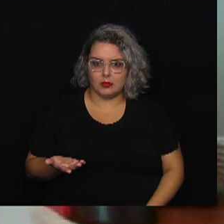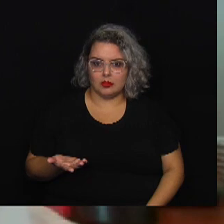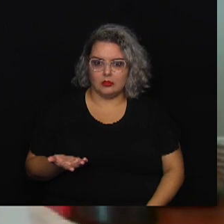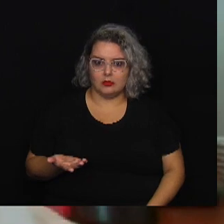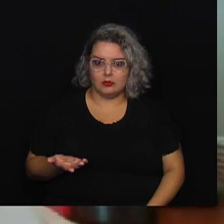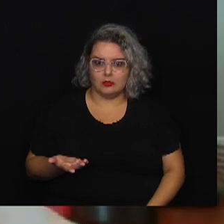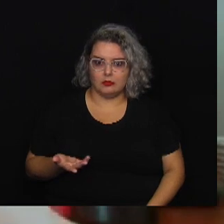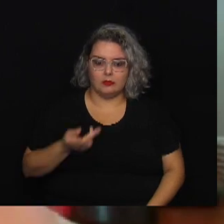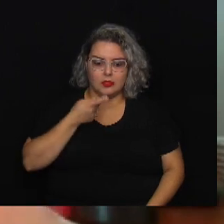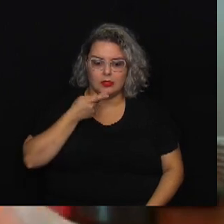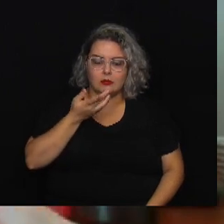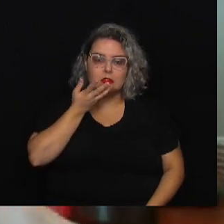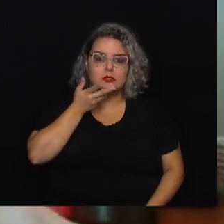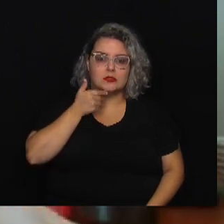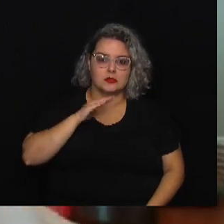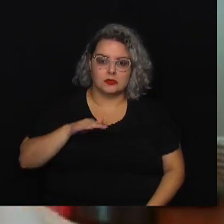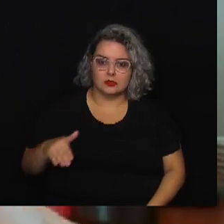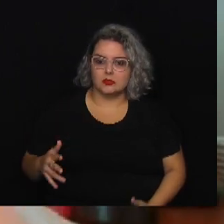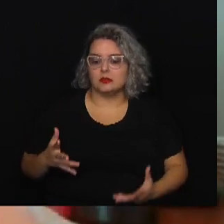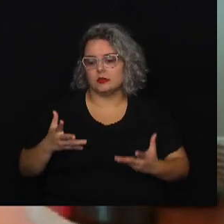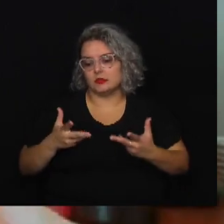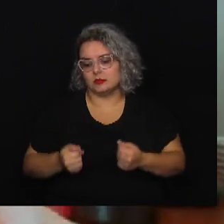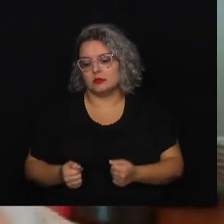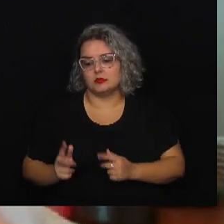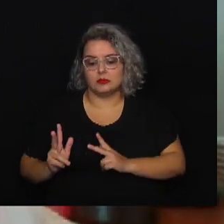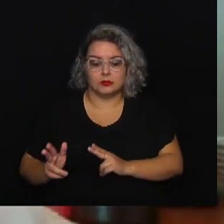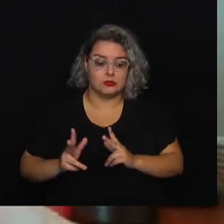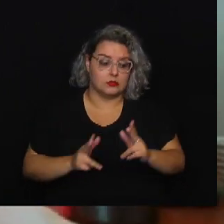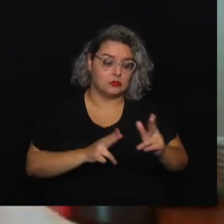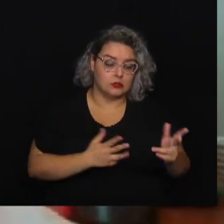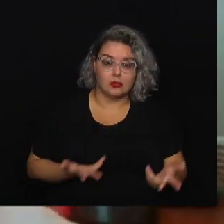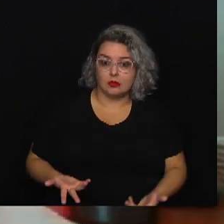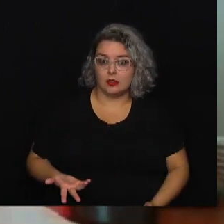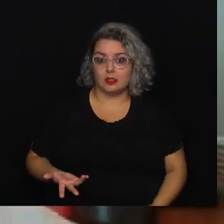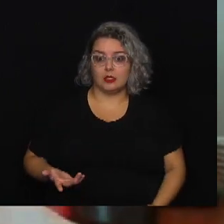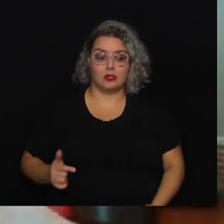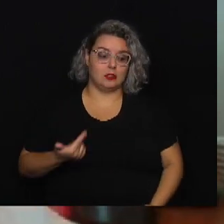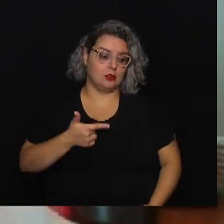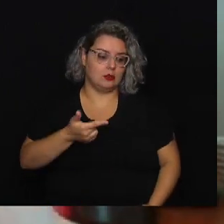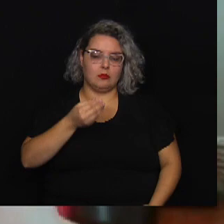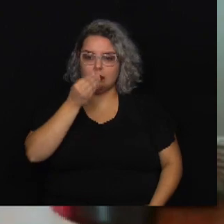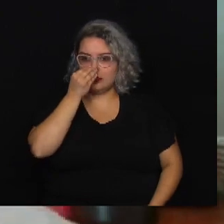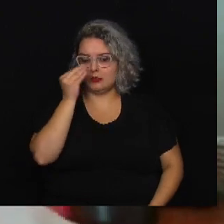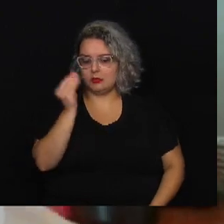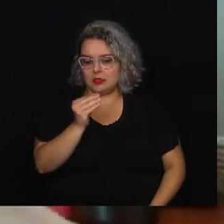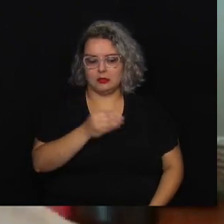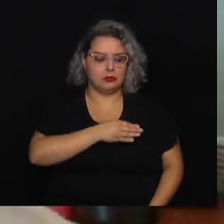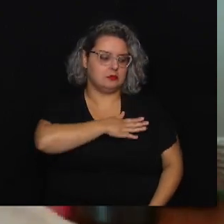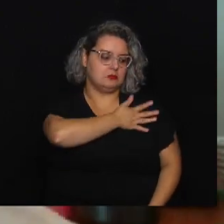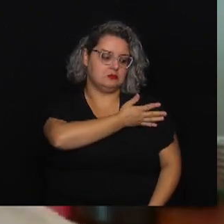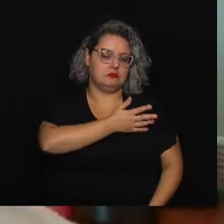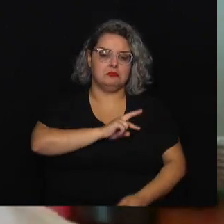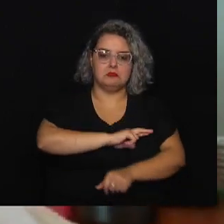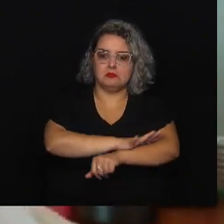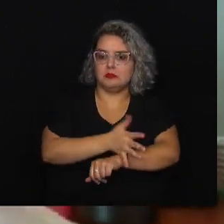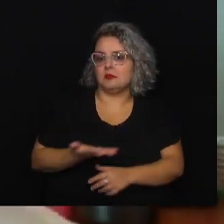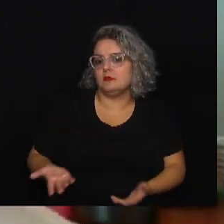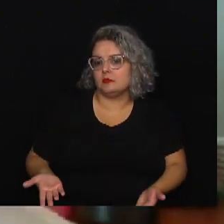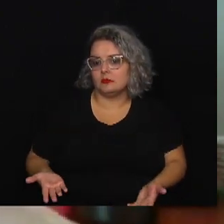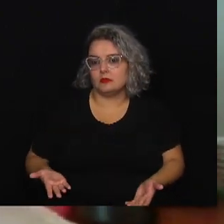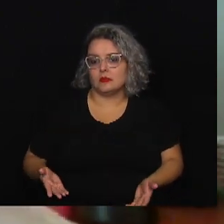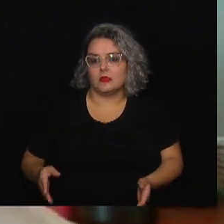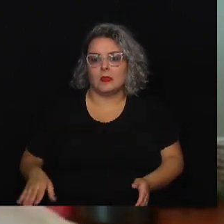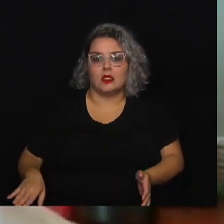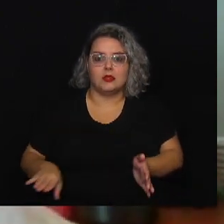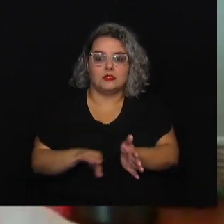as crianças que todos são iguais, que a gente não pode ter preconceito racial, se chega ali na hora de